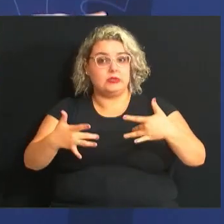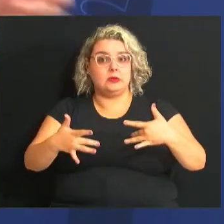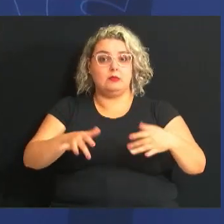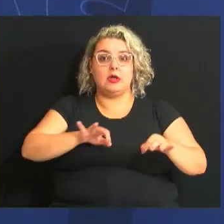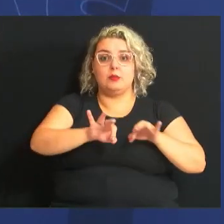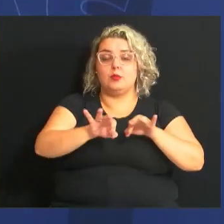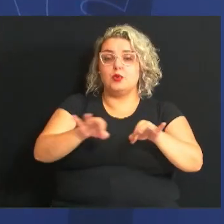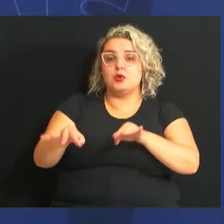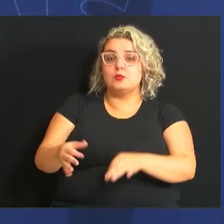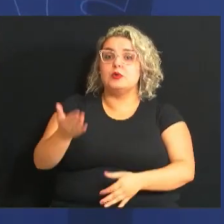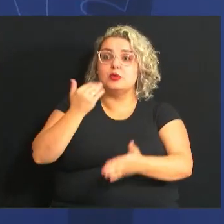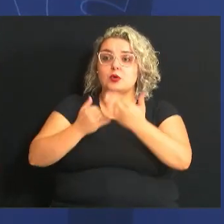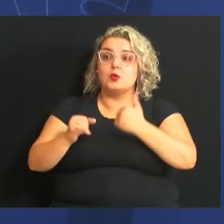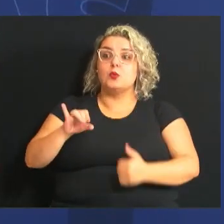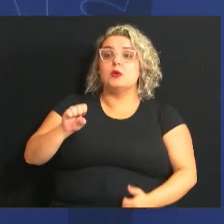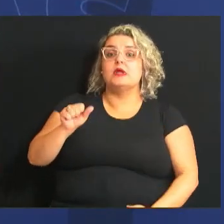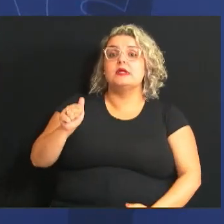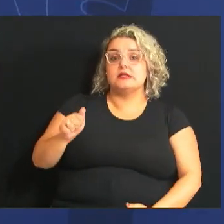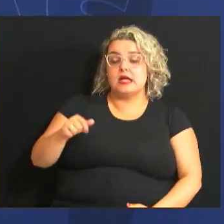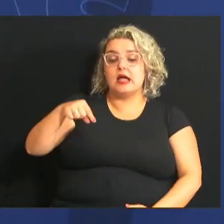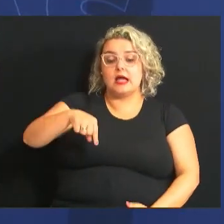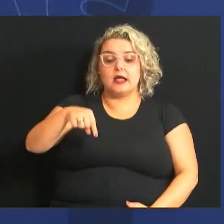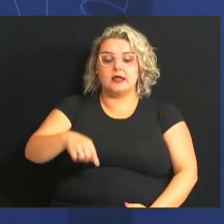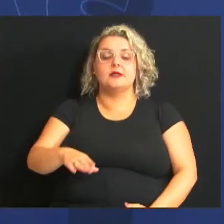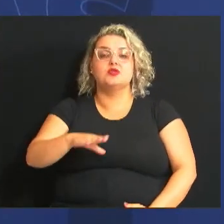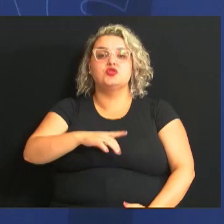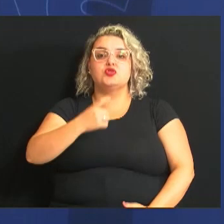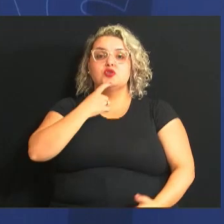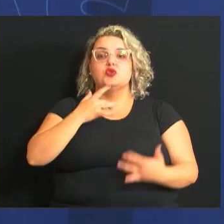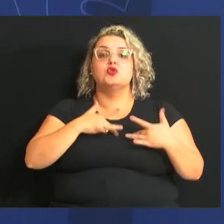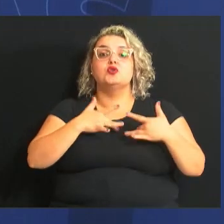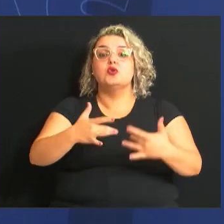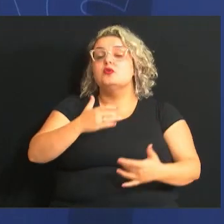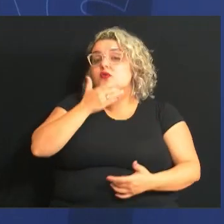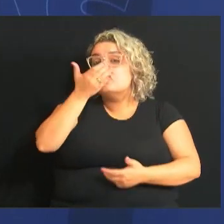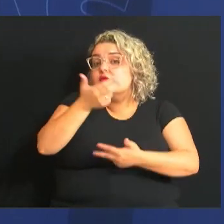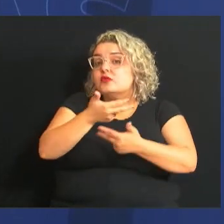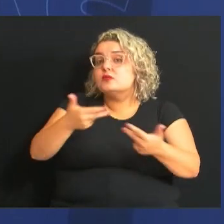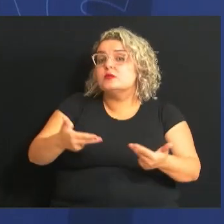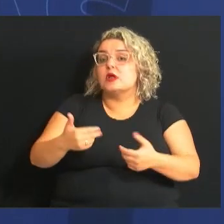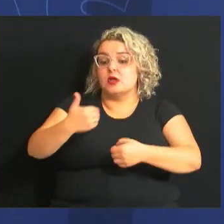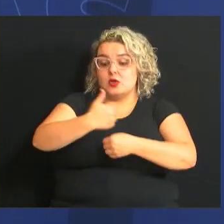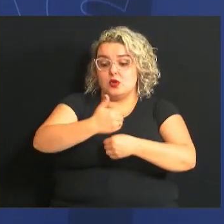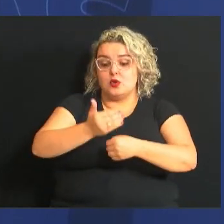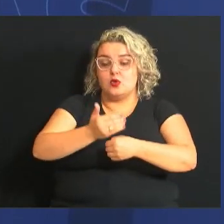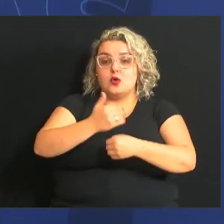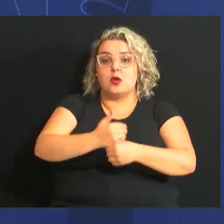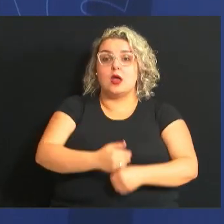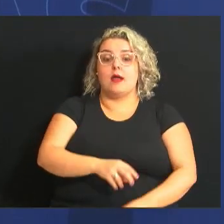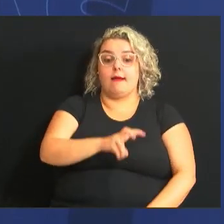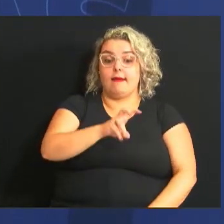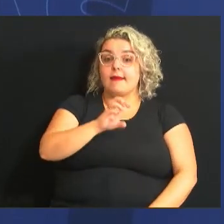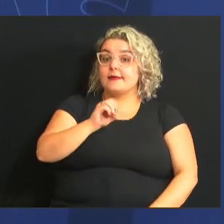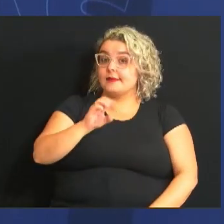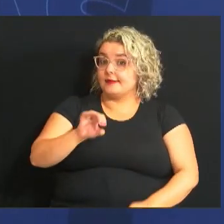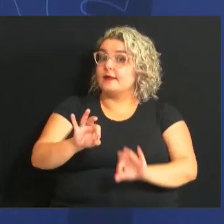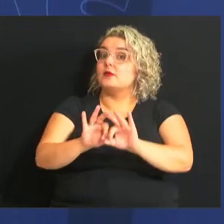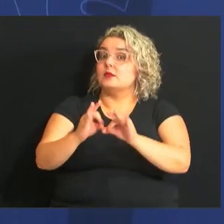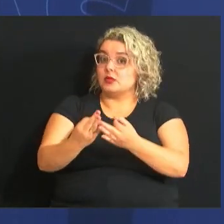o ISA, aqui de Campinas, doou frutas e legumes a 500 famílias em situação